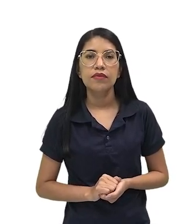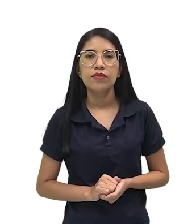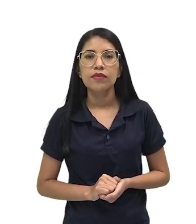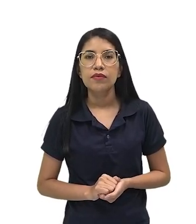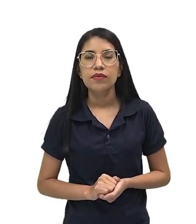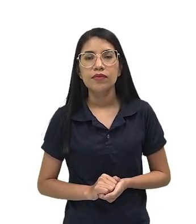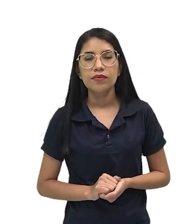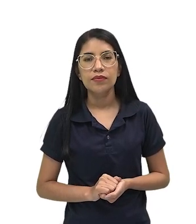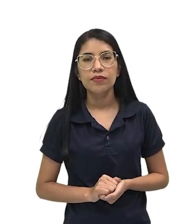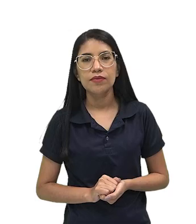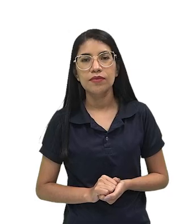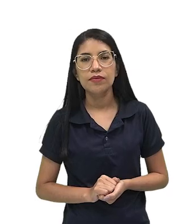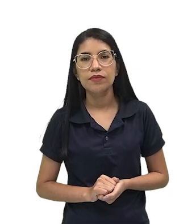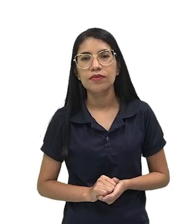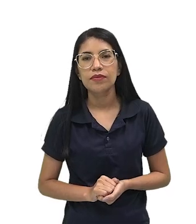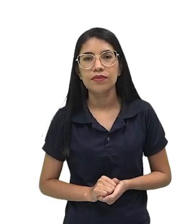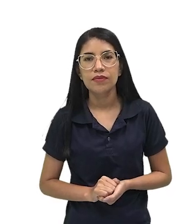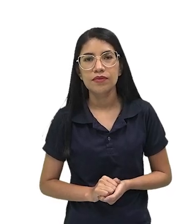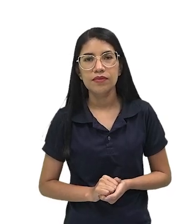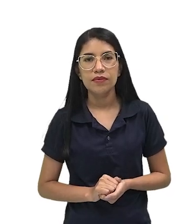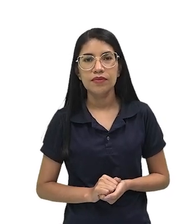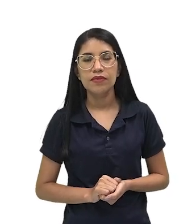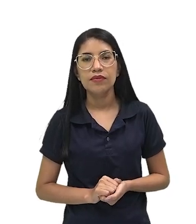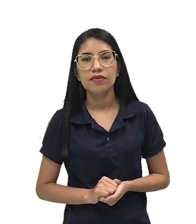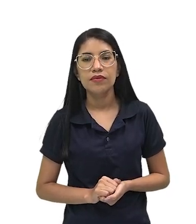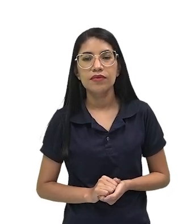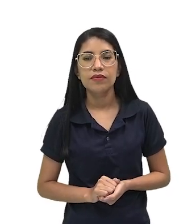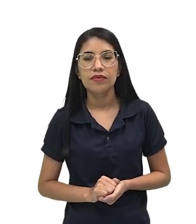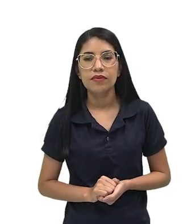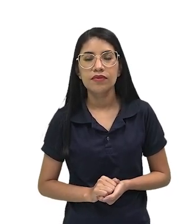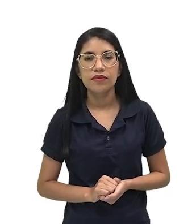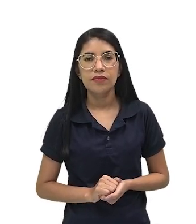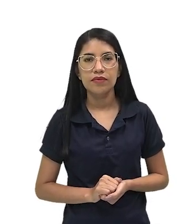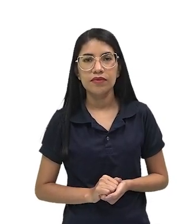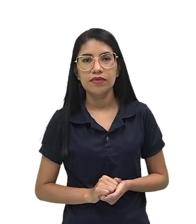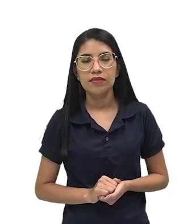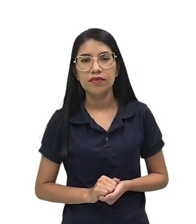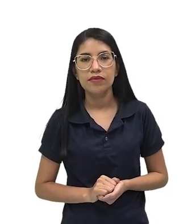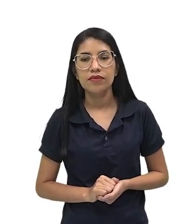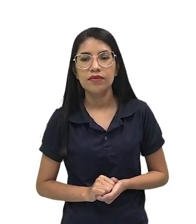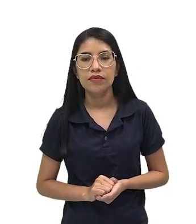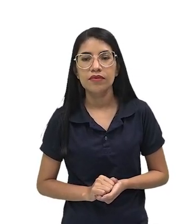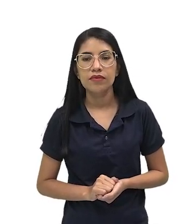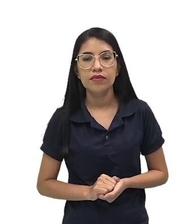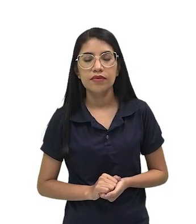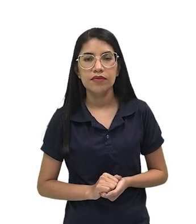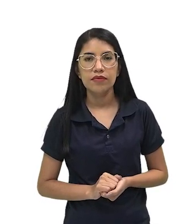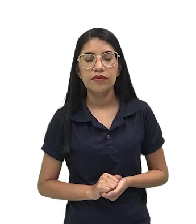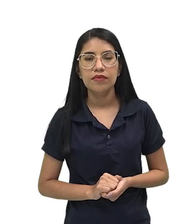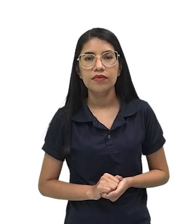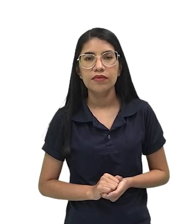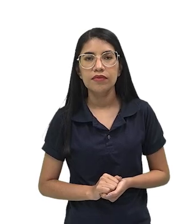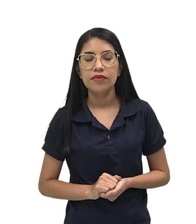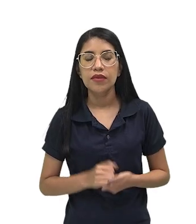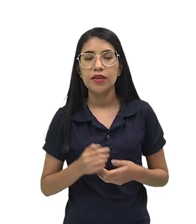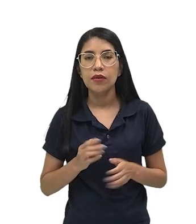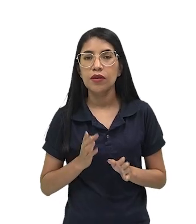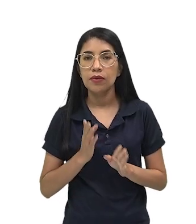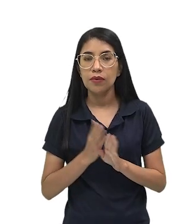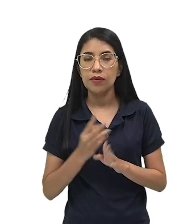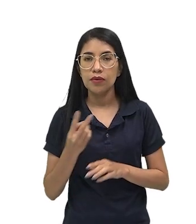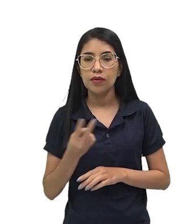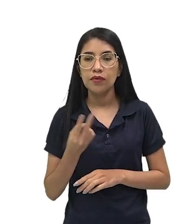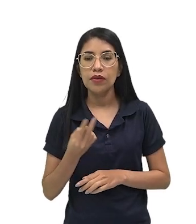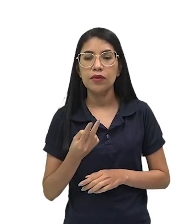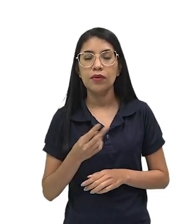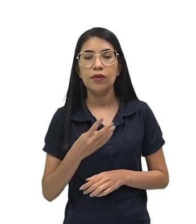1, 4, ó. Então, isso dá 0, 6, 9, 4. Vamos botar a vírgula, não